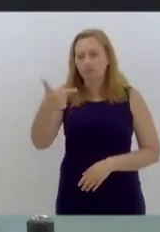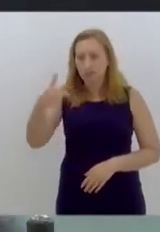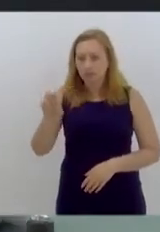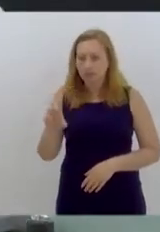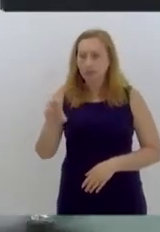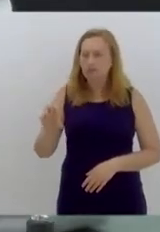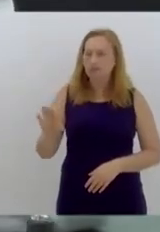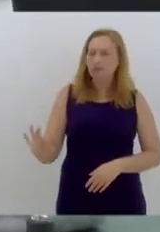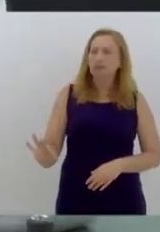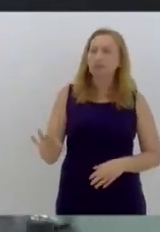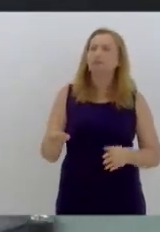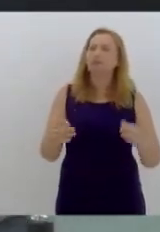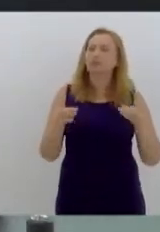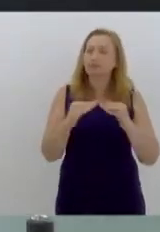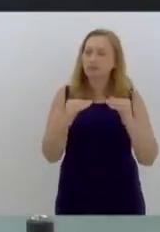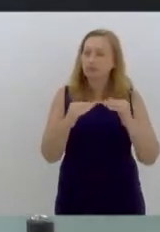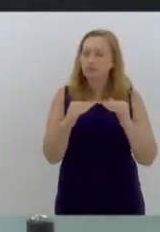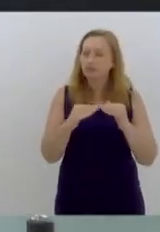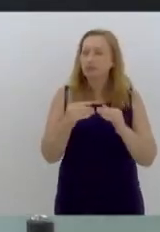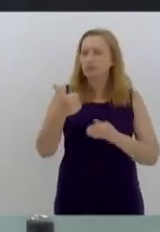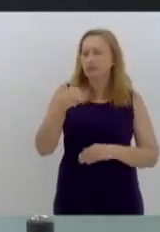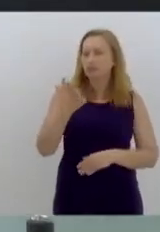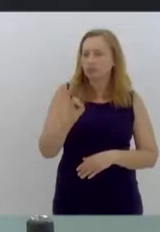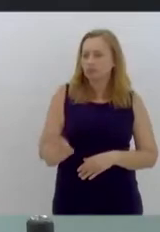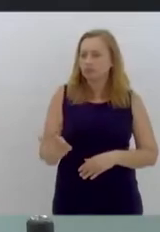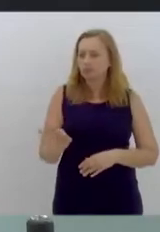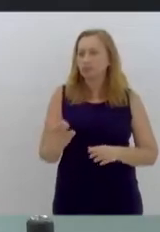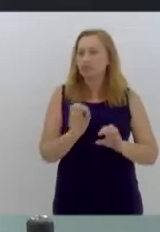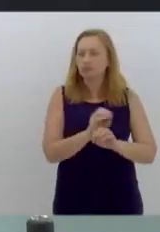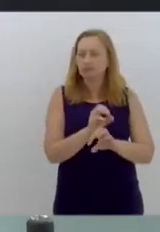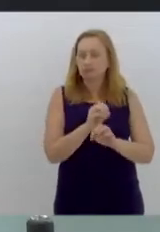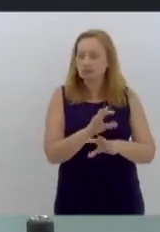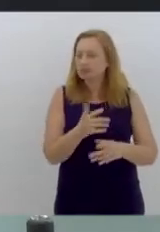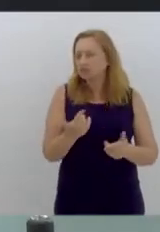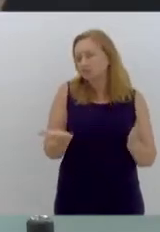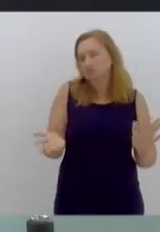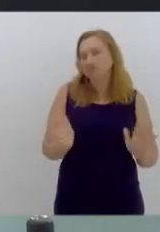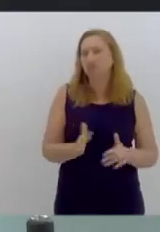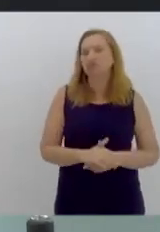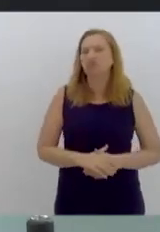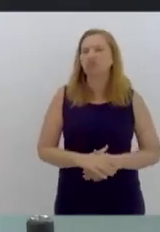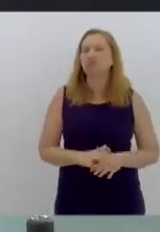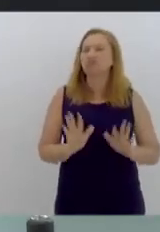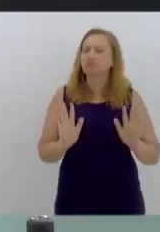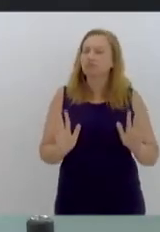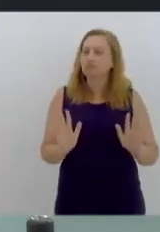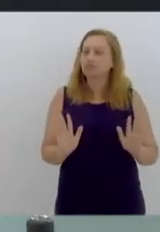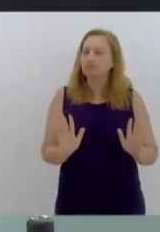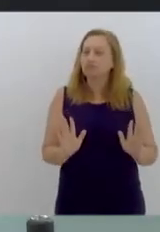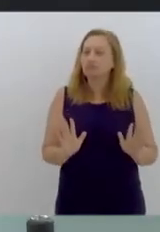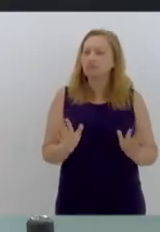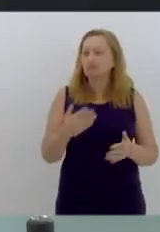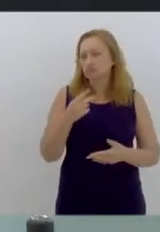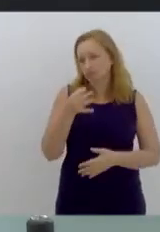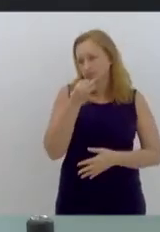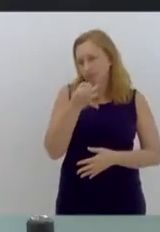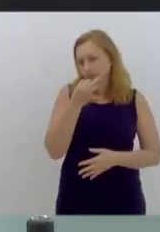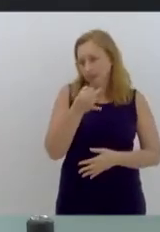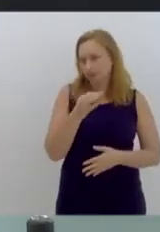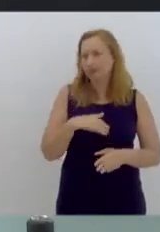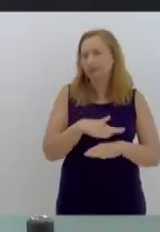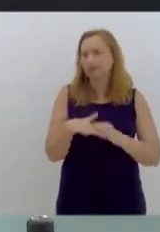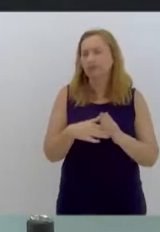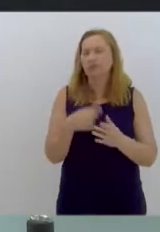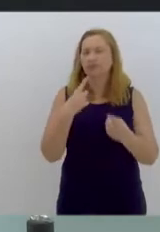no mínimo 10% para a educação também, se for mais não tem problema, só gostaria de chamar mais uma sugestão, além de todas as discussões